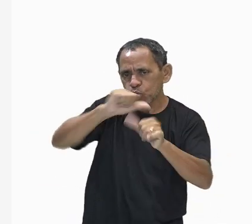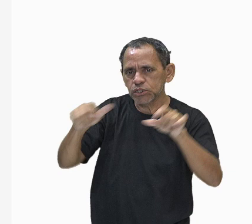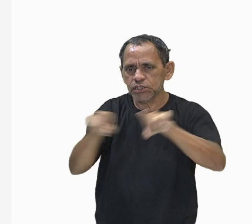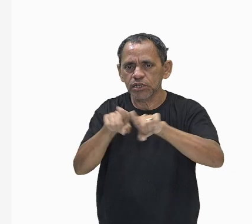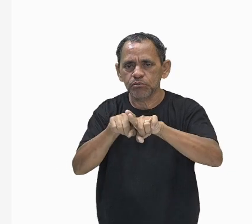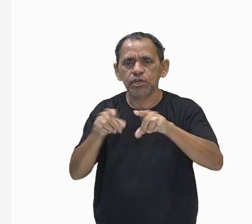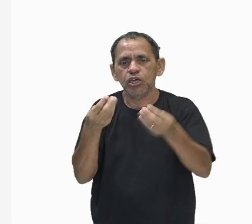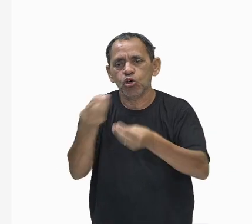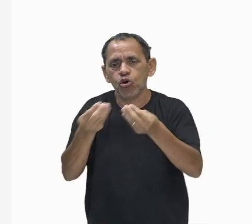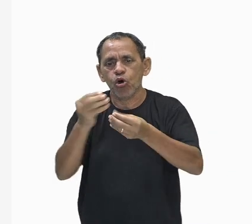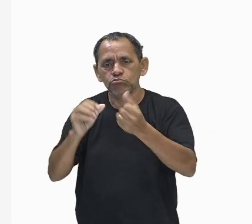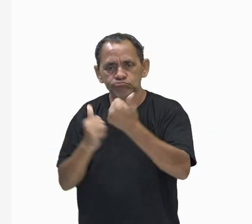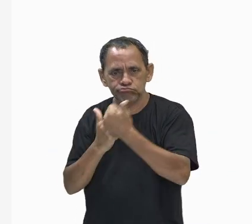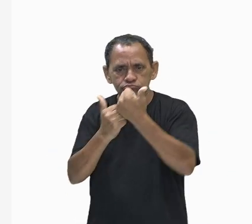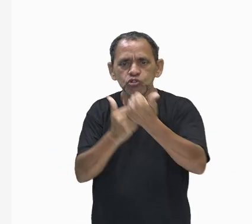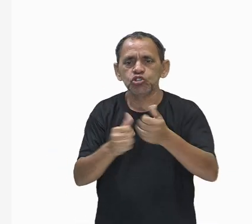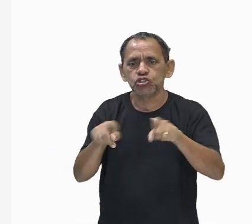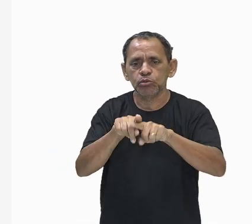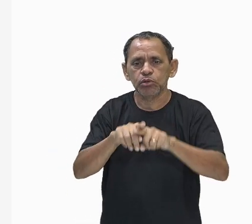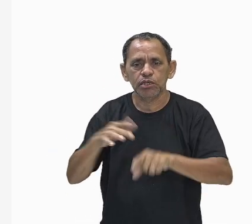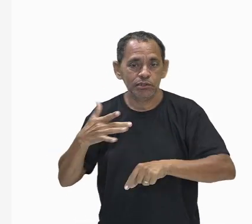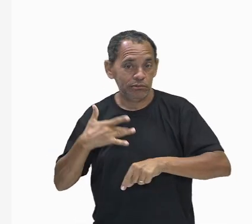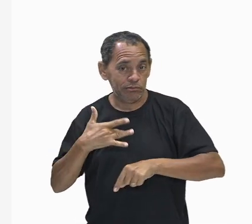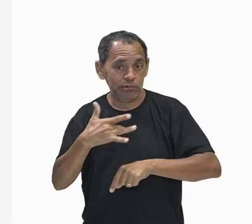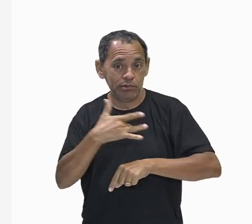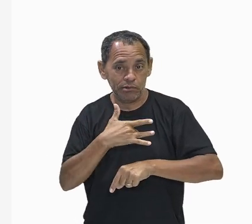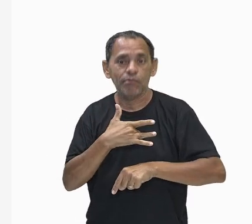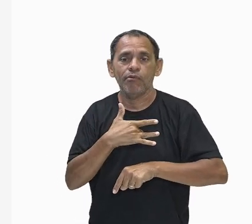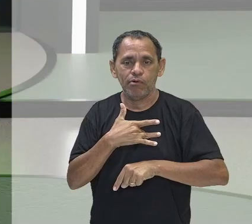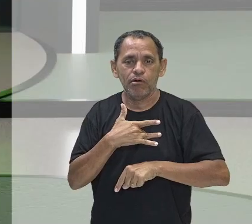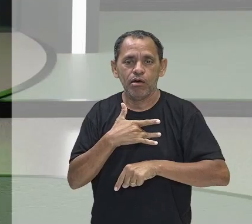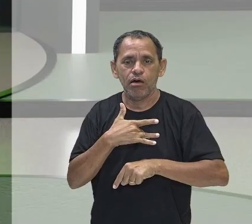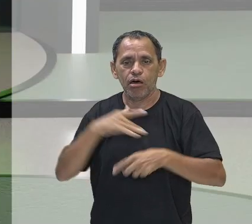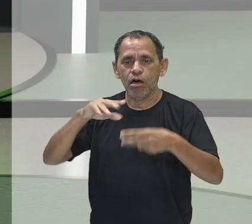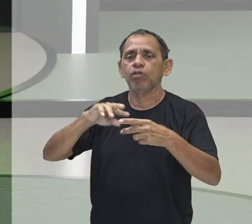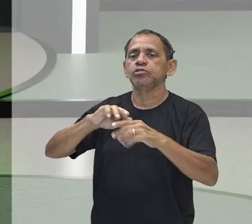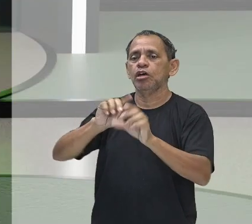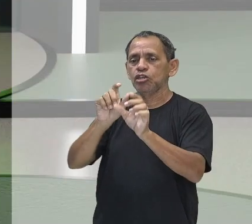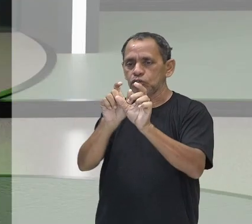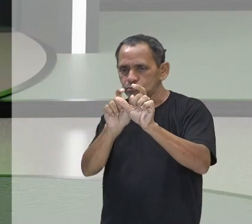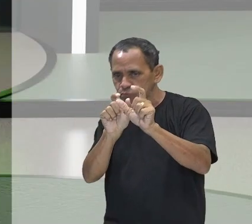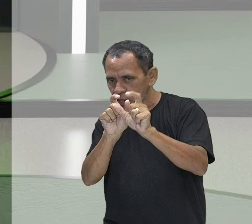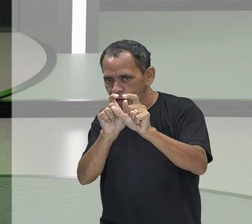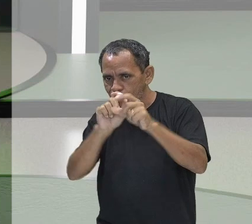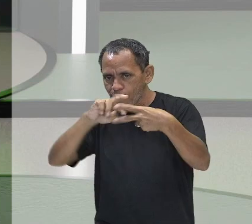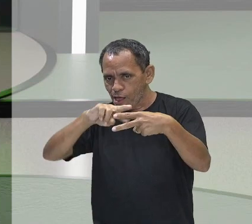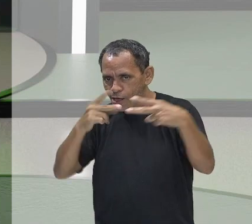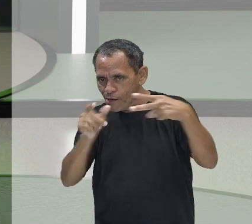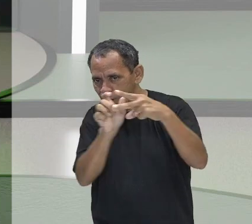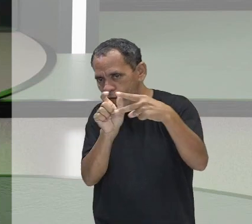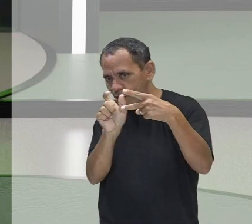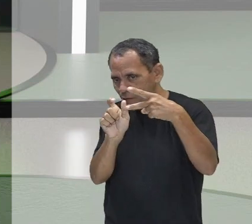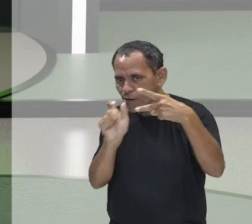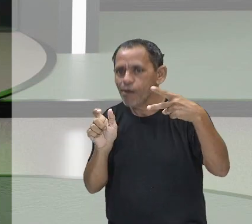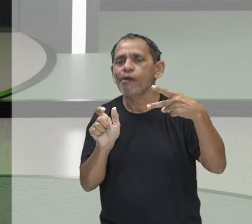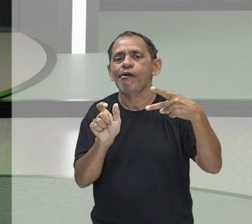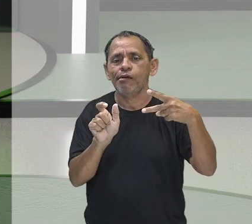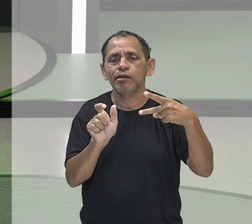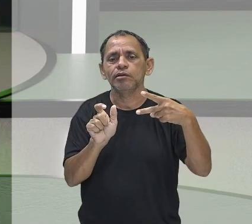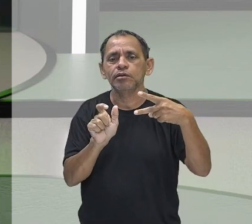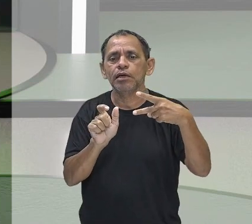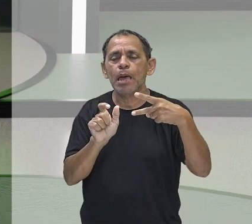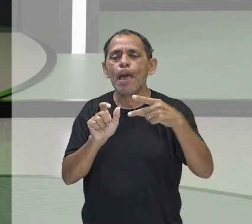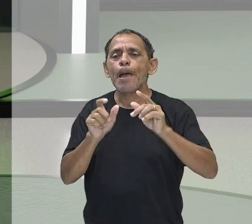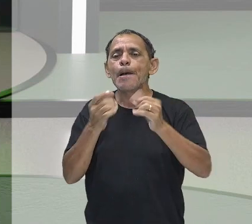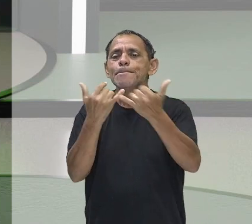genes saudáveis. Louco, né? Imagine, parece coisa de filme, mas já está acontecendo. O